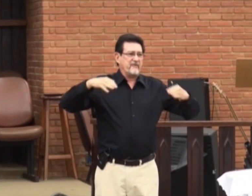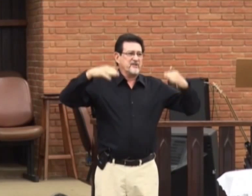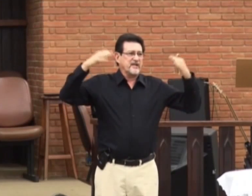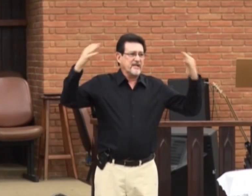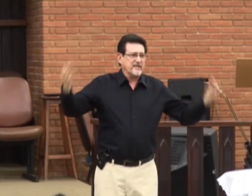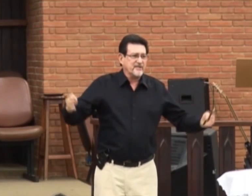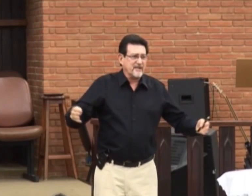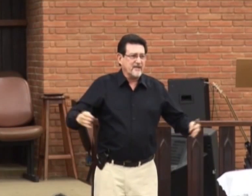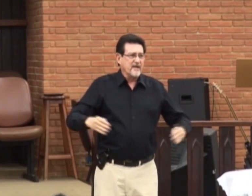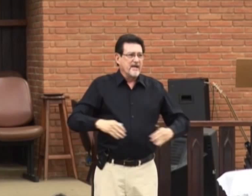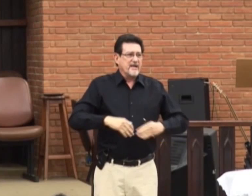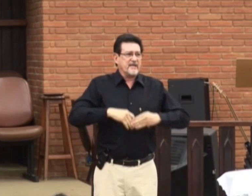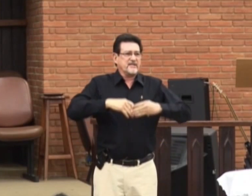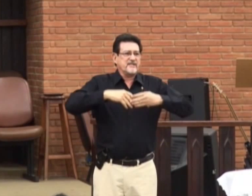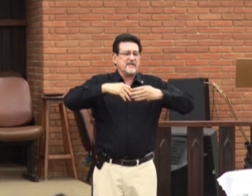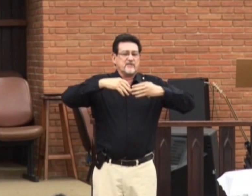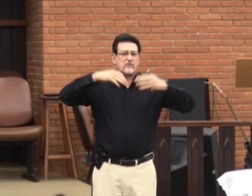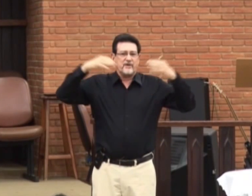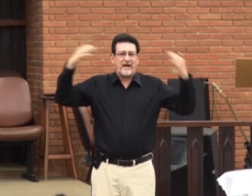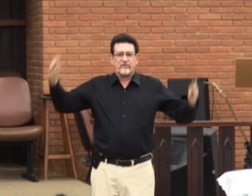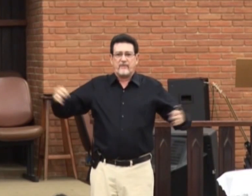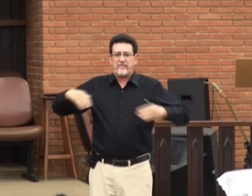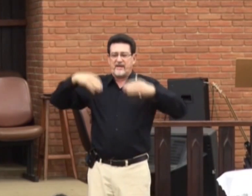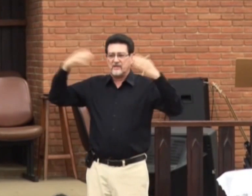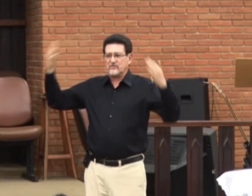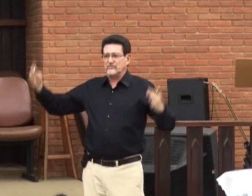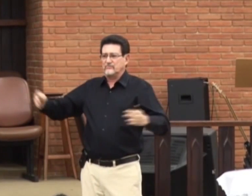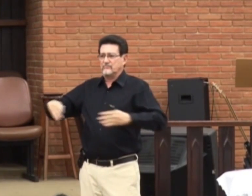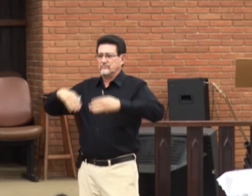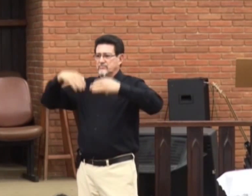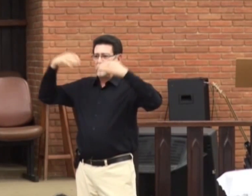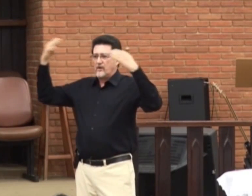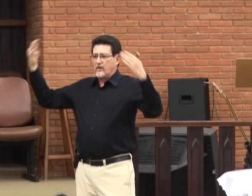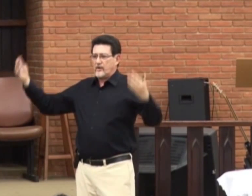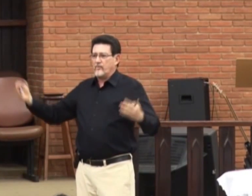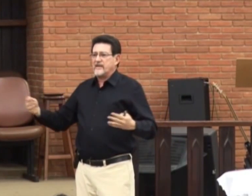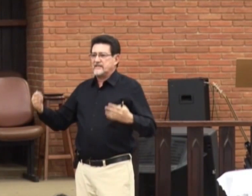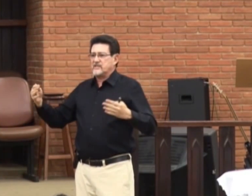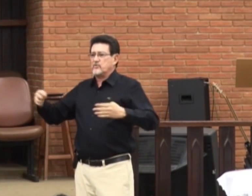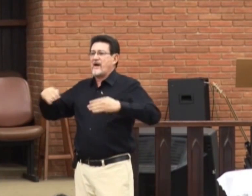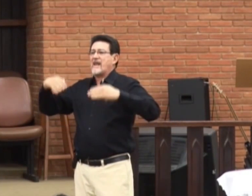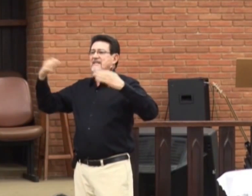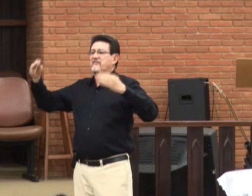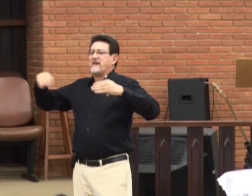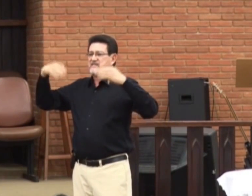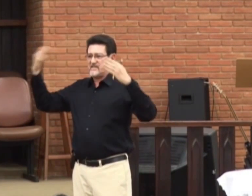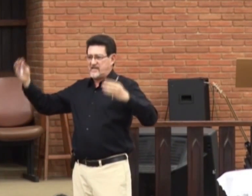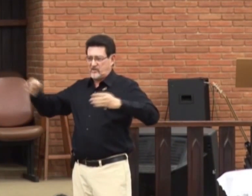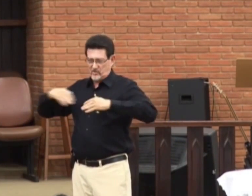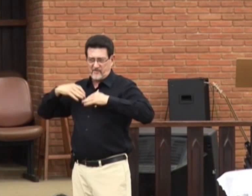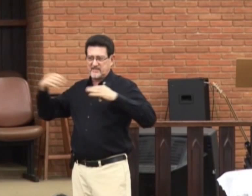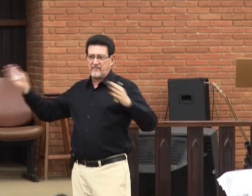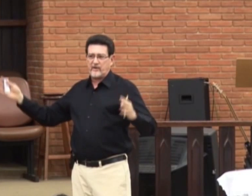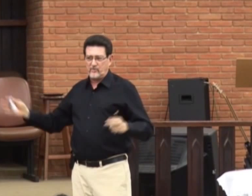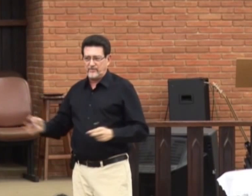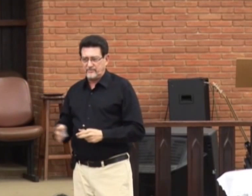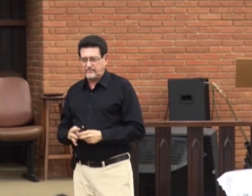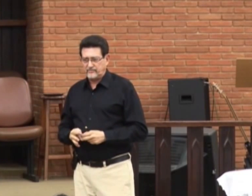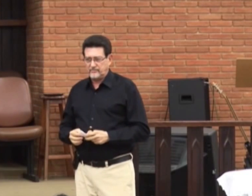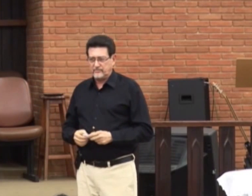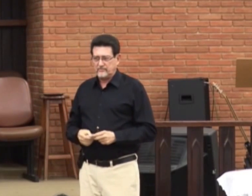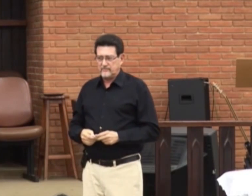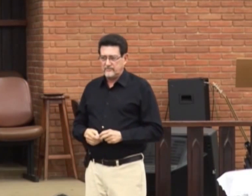pastor, evangelista, e que tinha se tornado apenas como ele disse, uma lata vazia, que só fazia